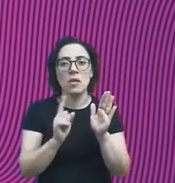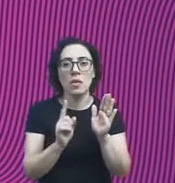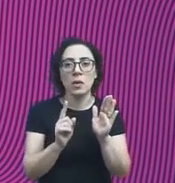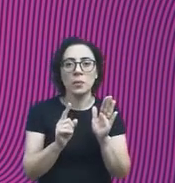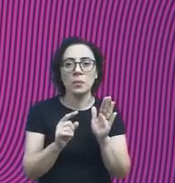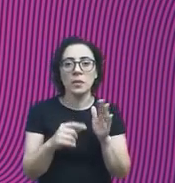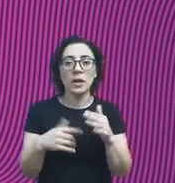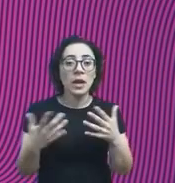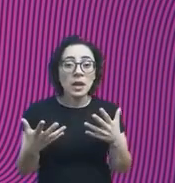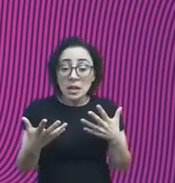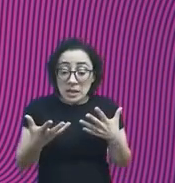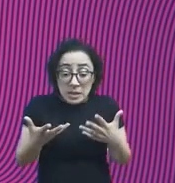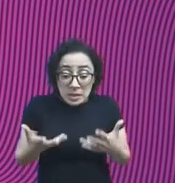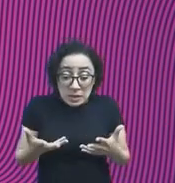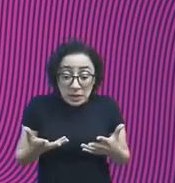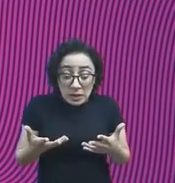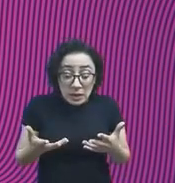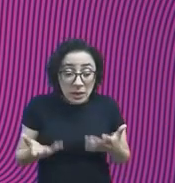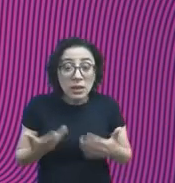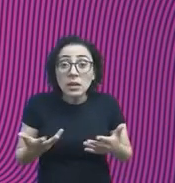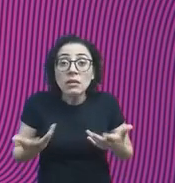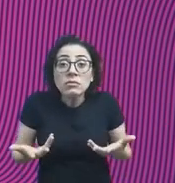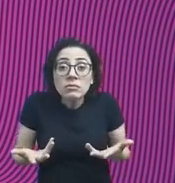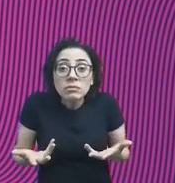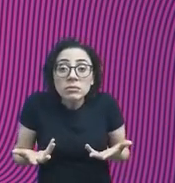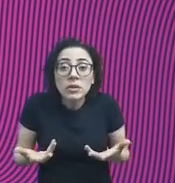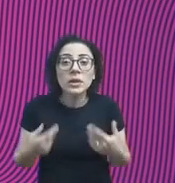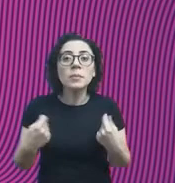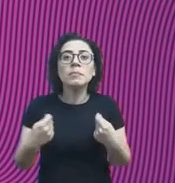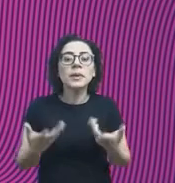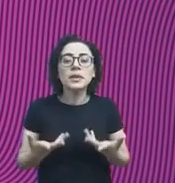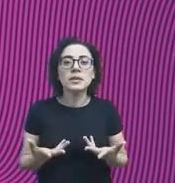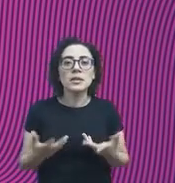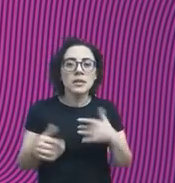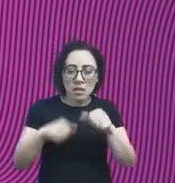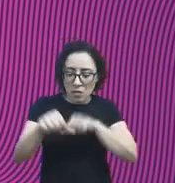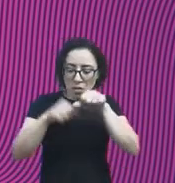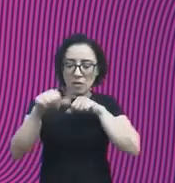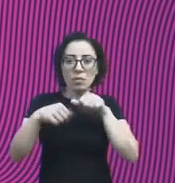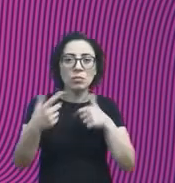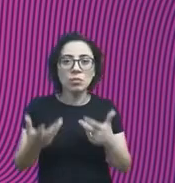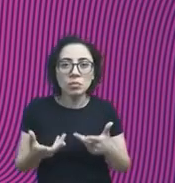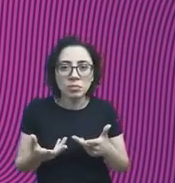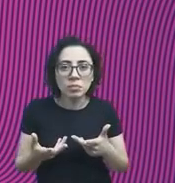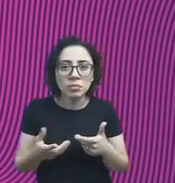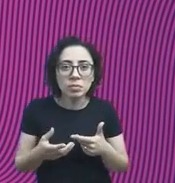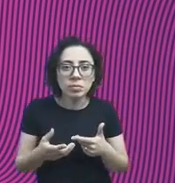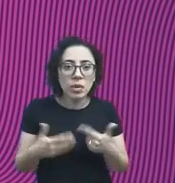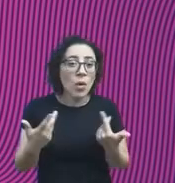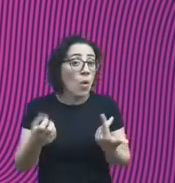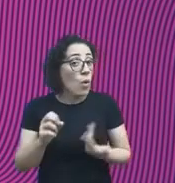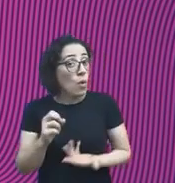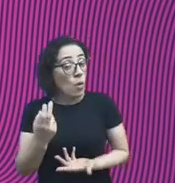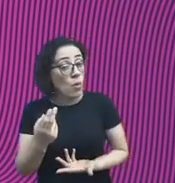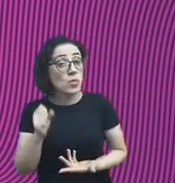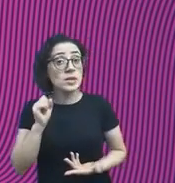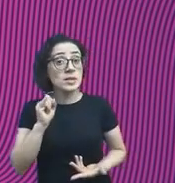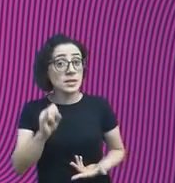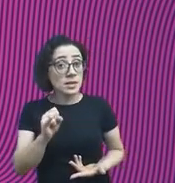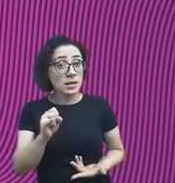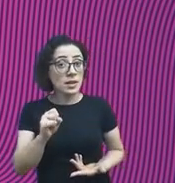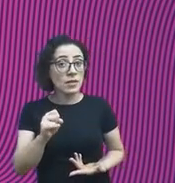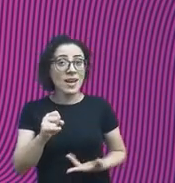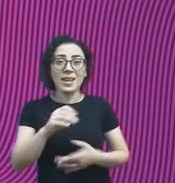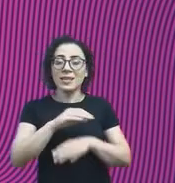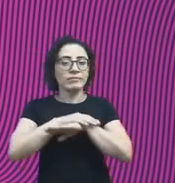uma interoperabilidade entre eles, ou se vai ter que zerar esse jogo.